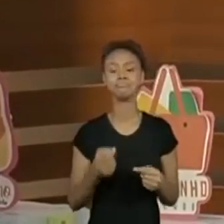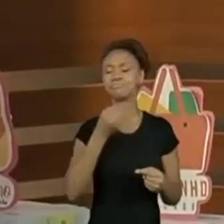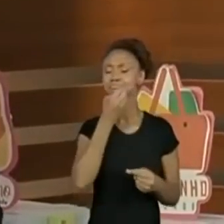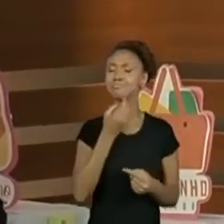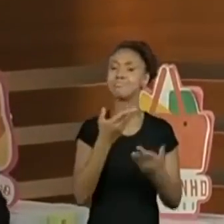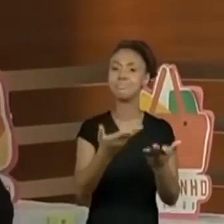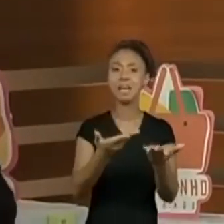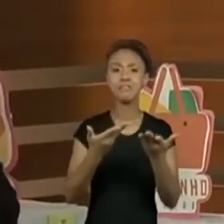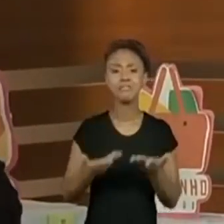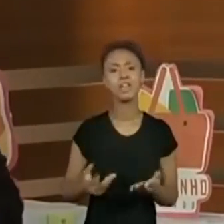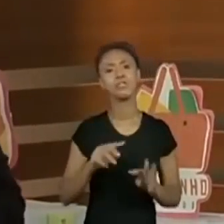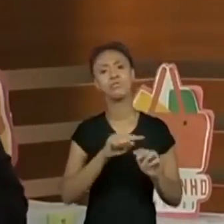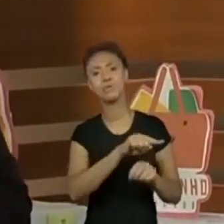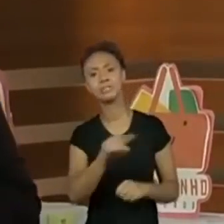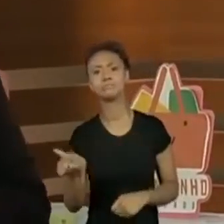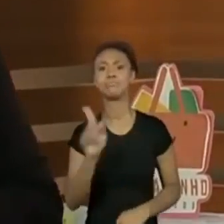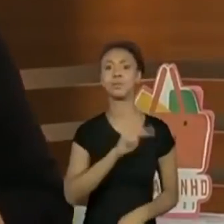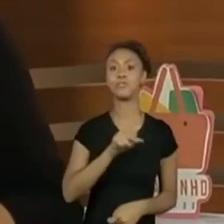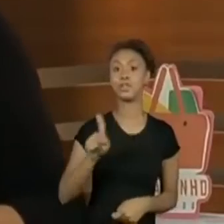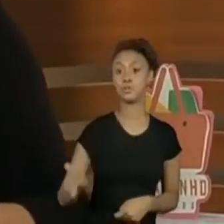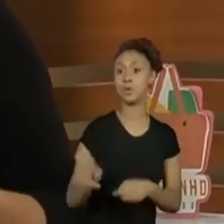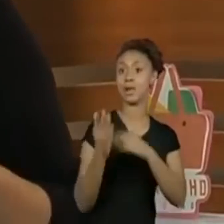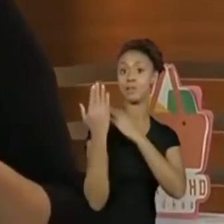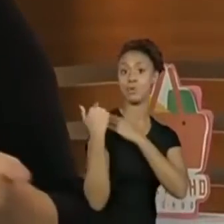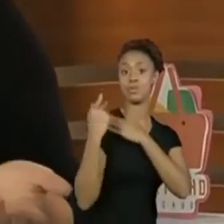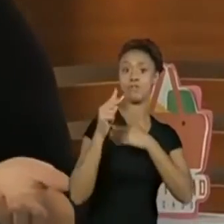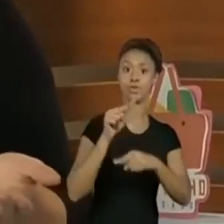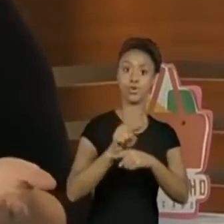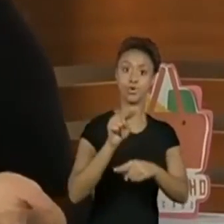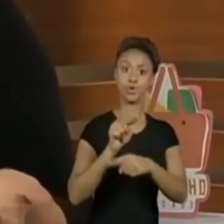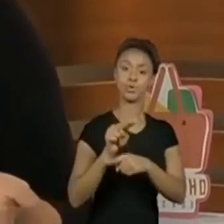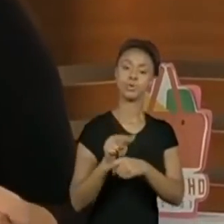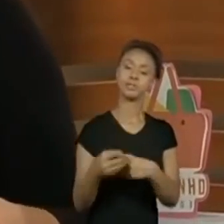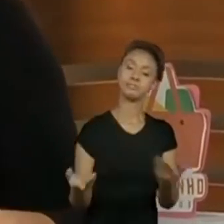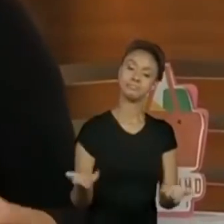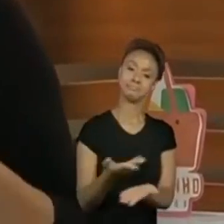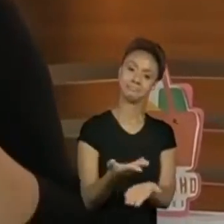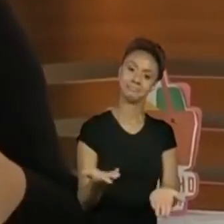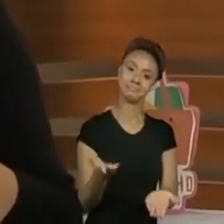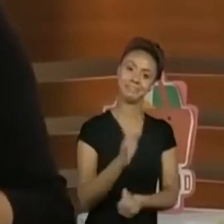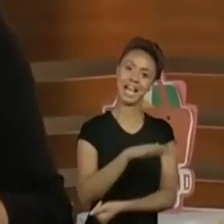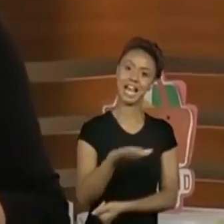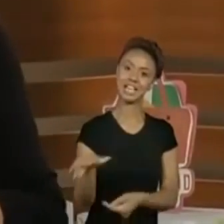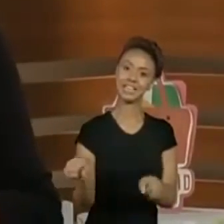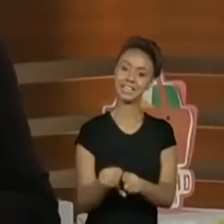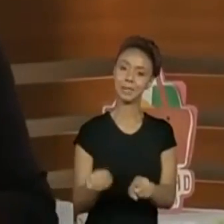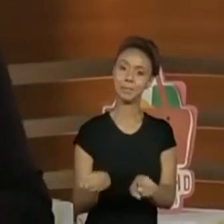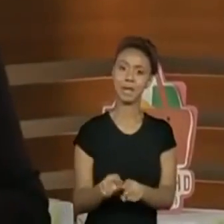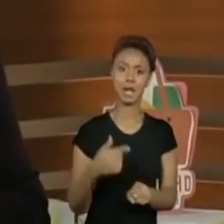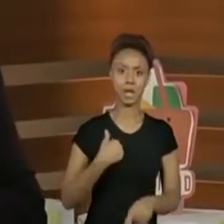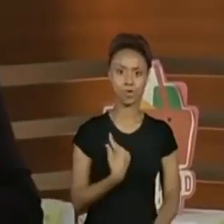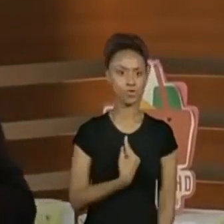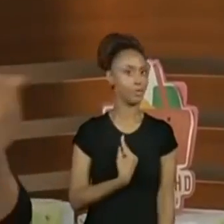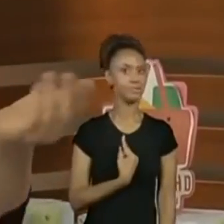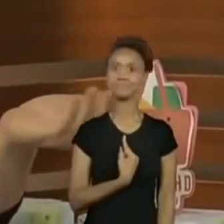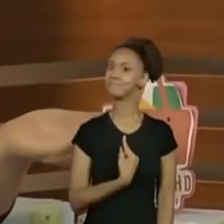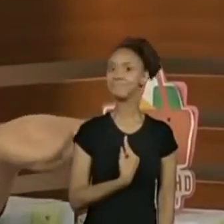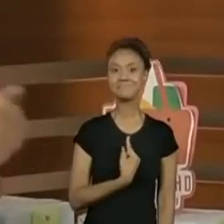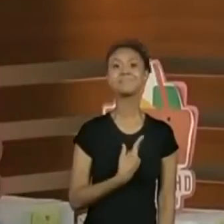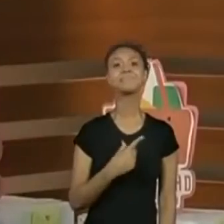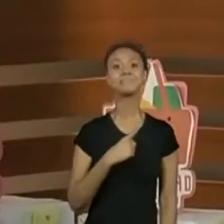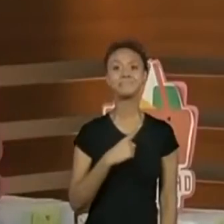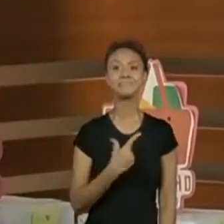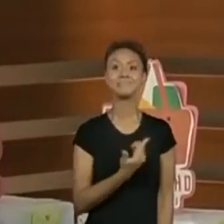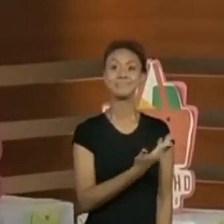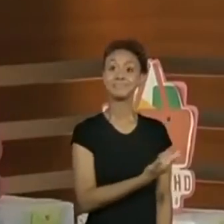bem-vindos responsáveis, professores que estão conosco e, claro, os estudantes. E olha, eu não estou sozinha para essa aula.